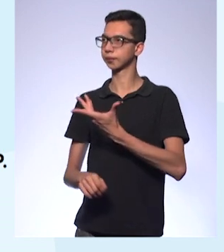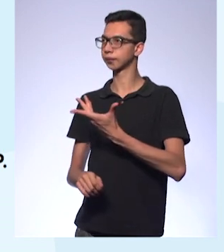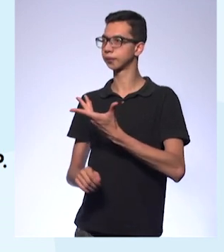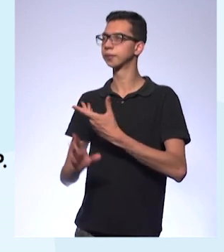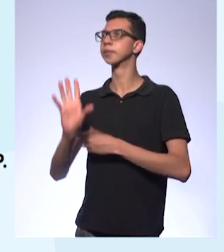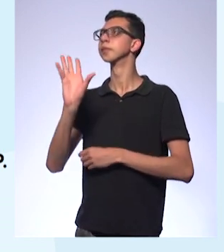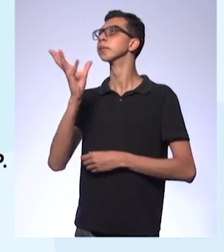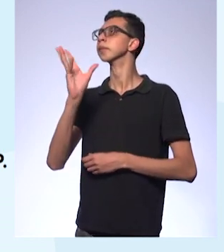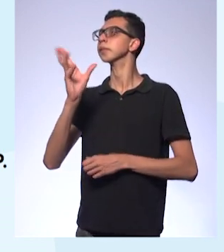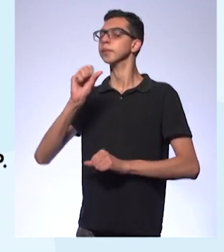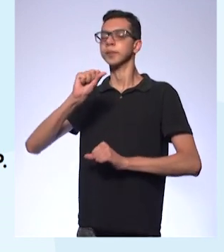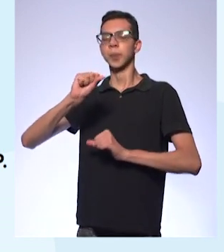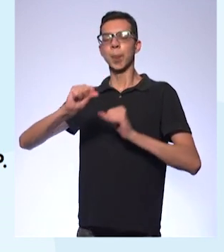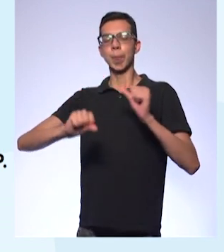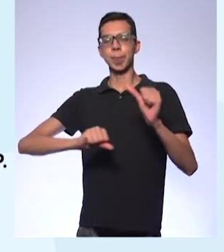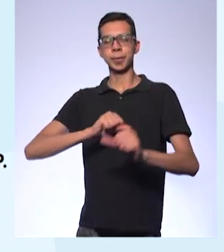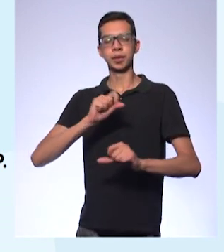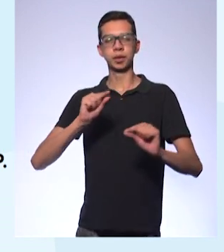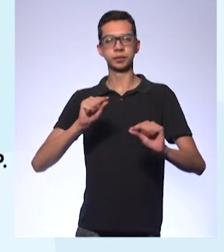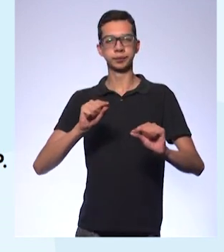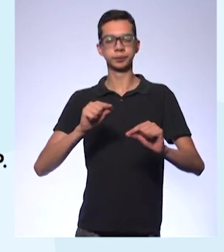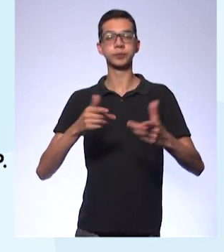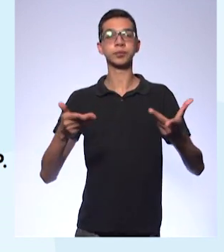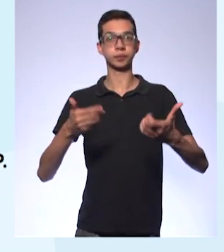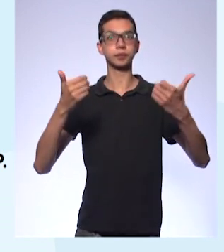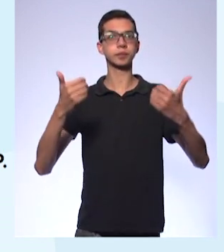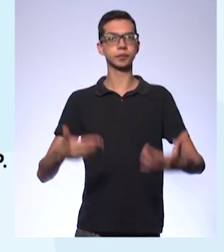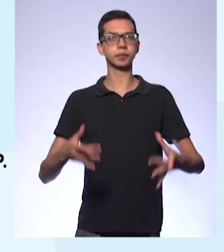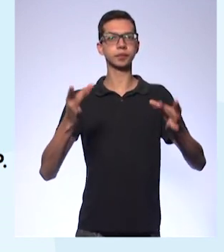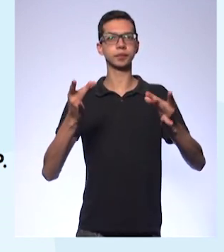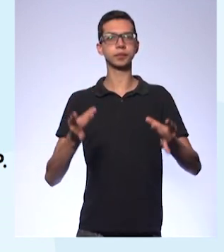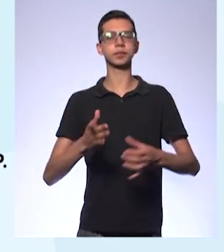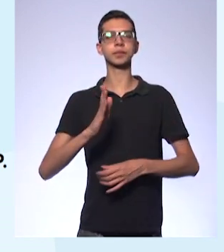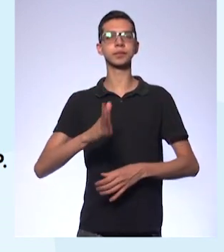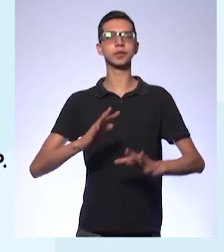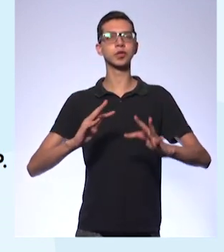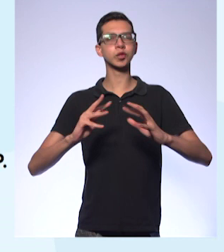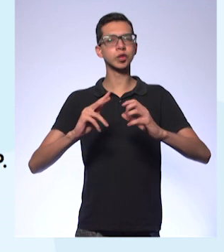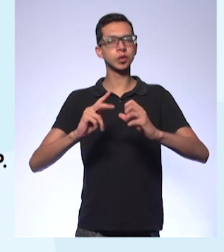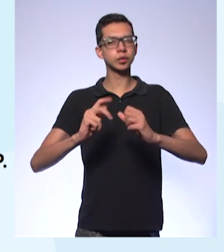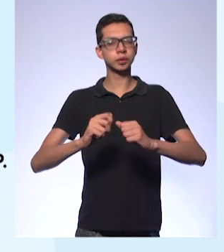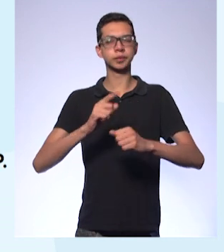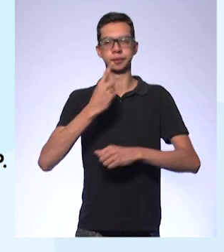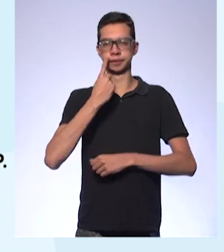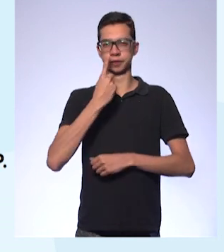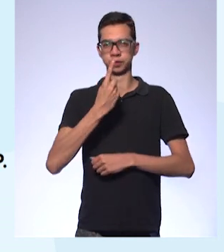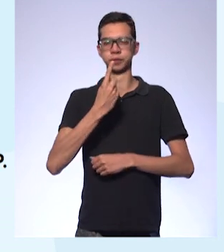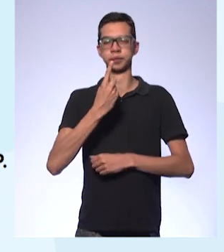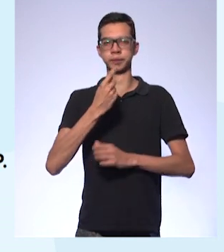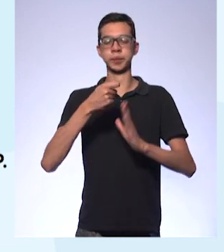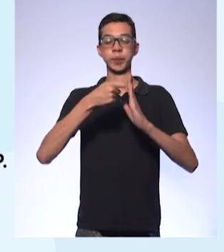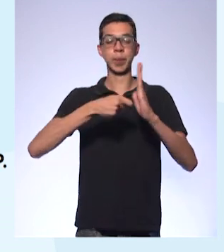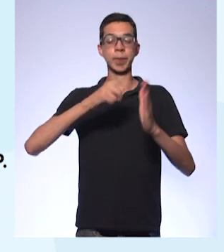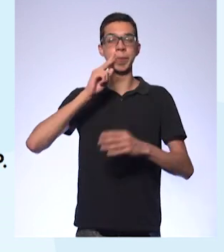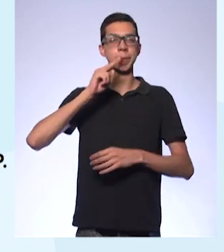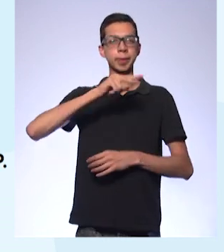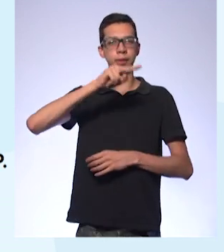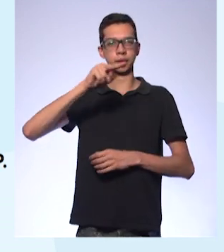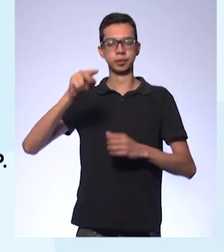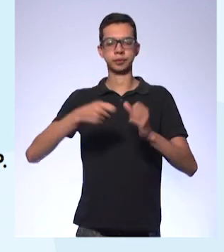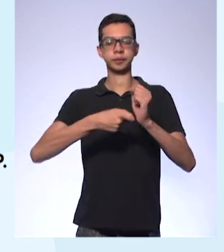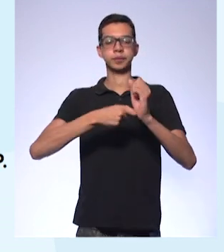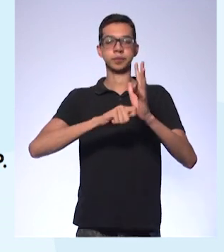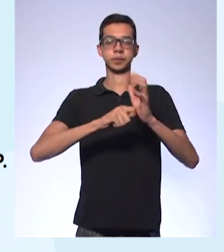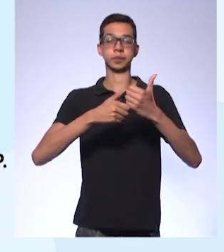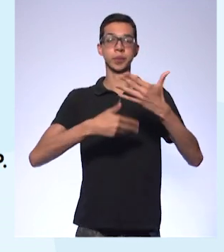climáticas. Depois dessa explicação toda e depois desse texto que a gente acabou de ler, o chat estando aberto